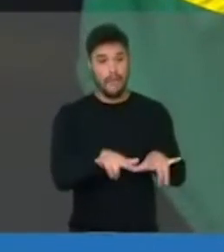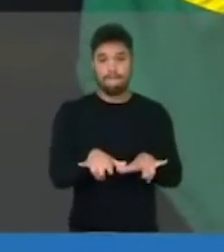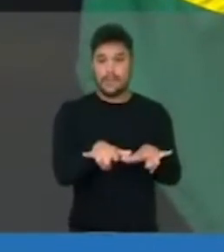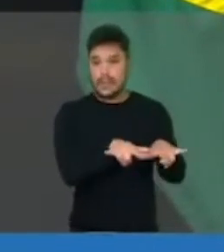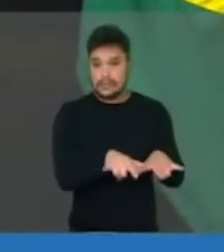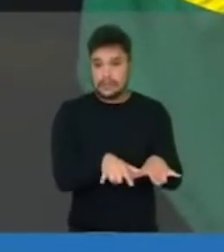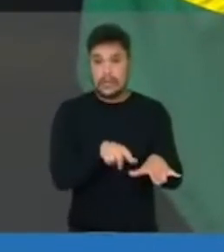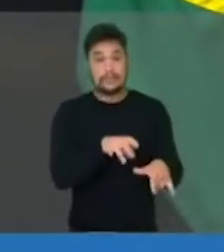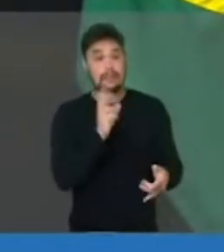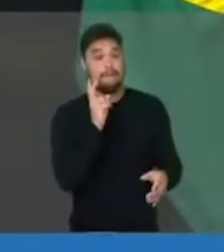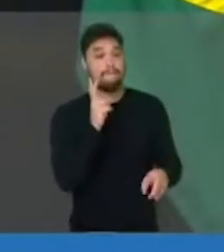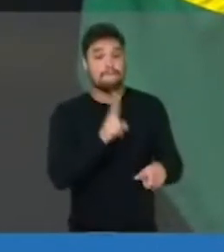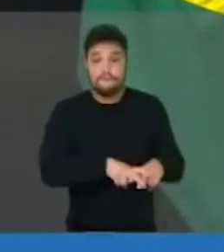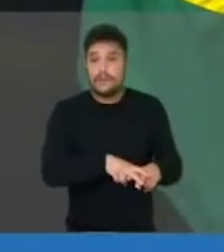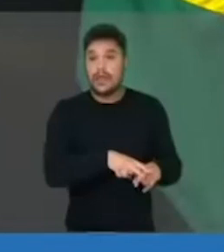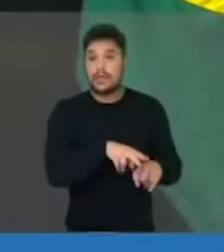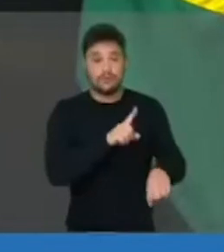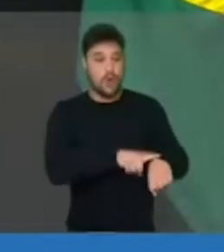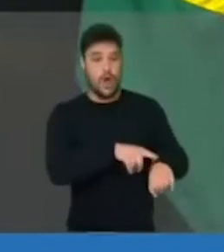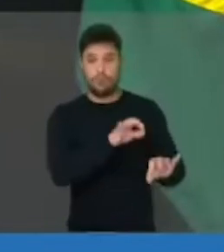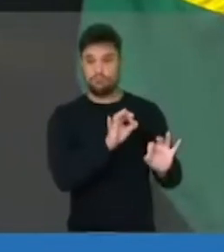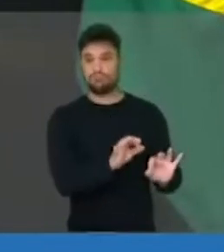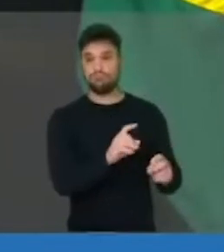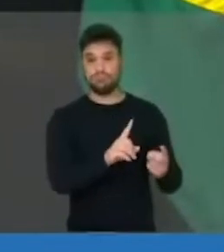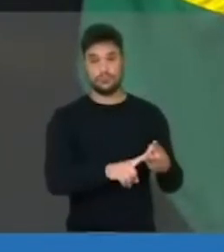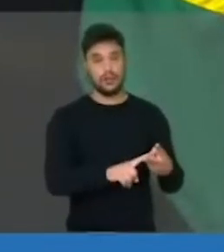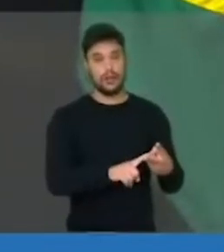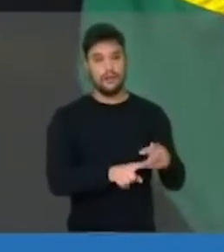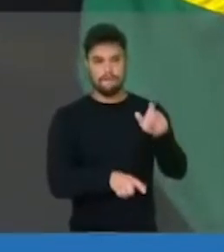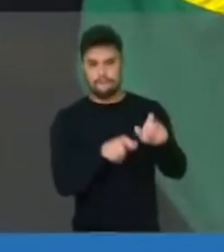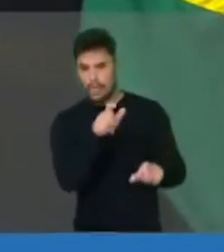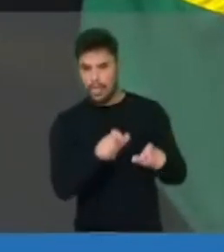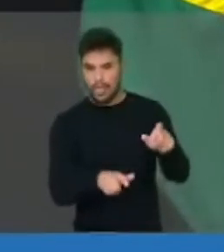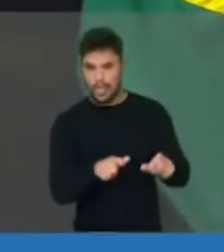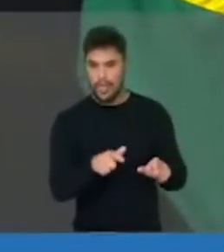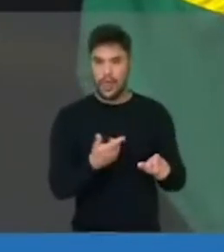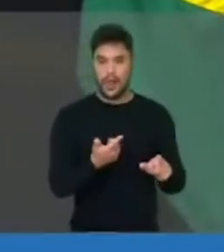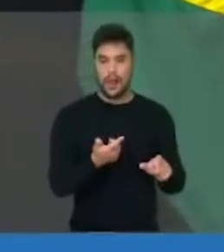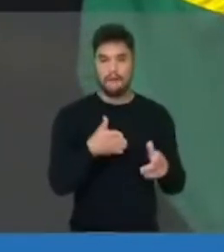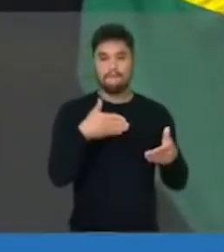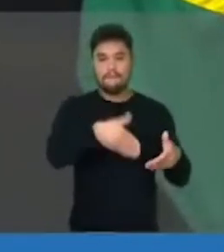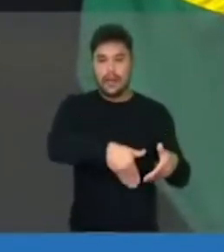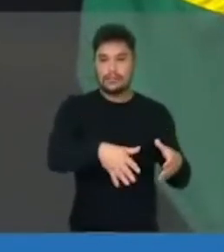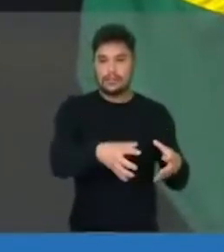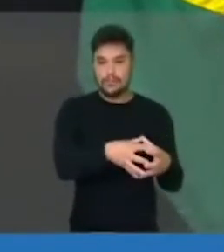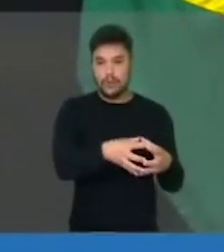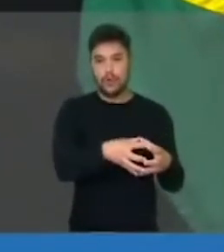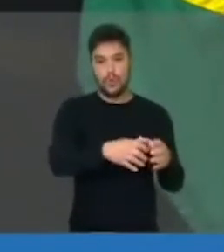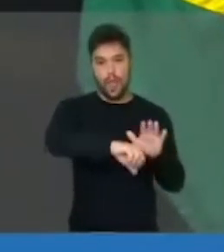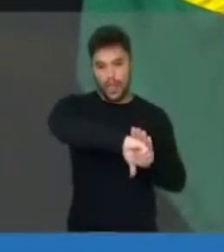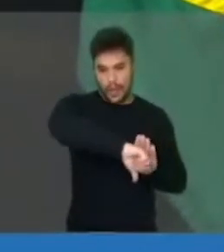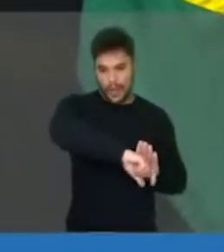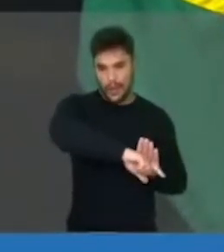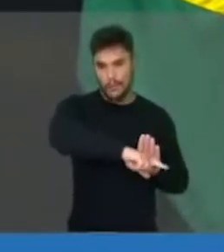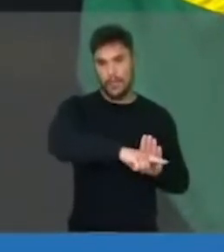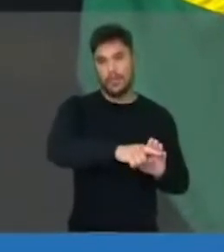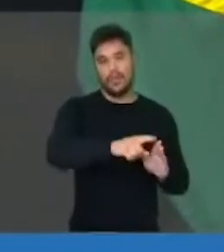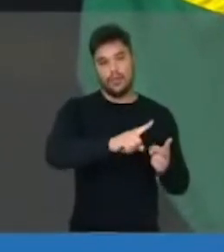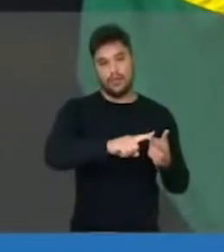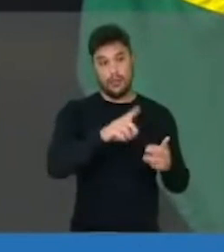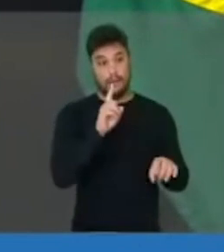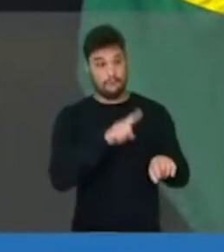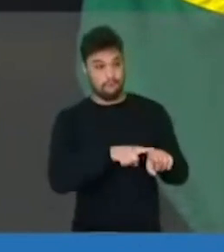preso em flagrante que é o que consta do meu relatório pro sujeito que integra facção criminosa que é preso em